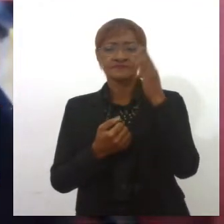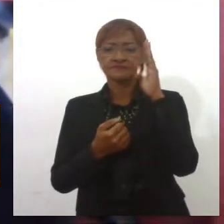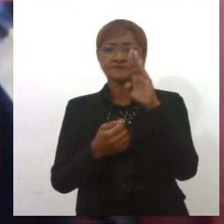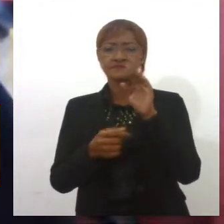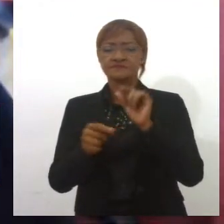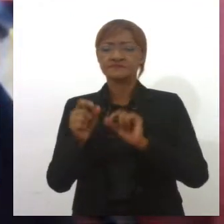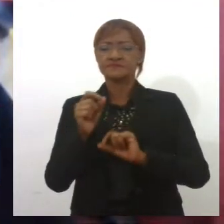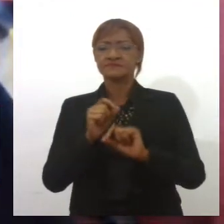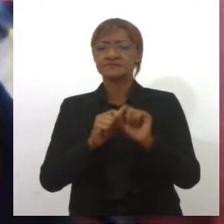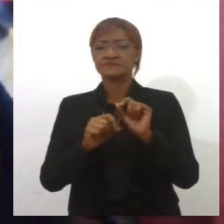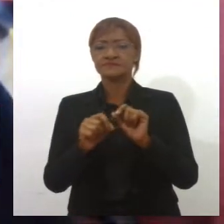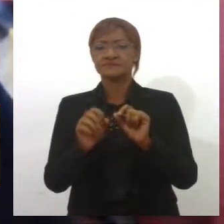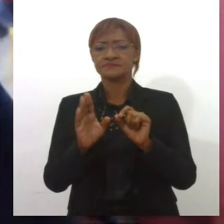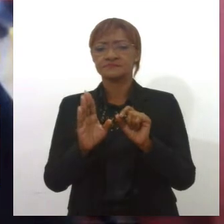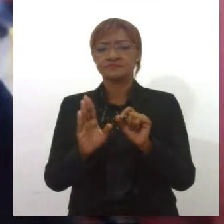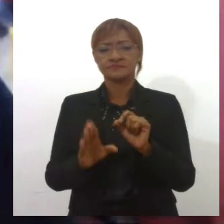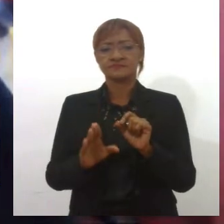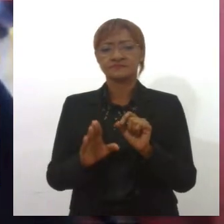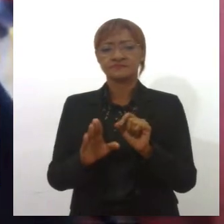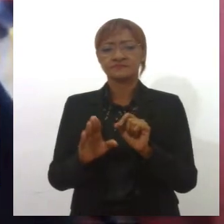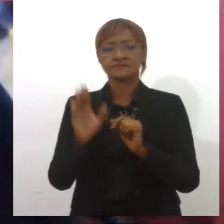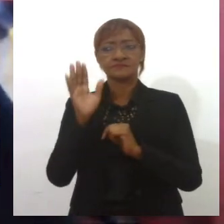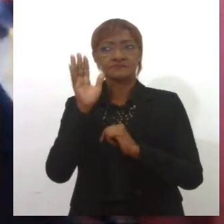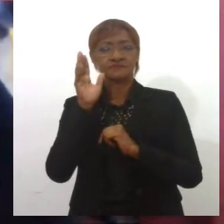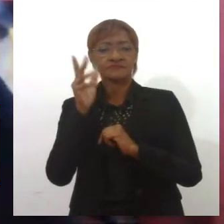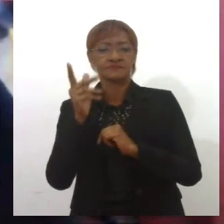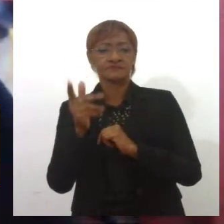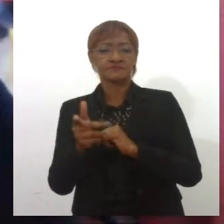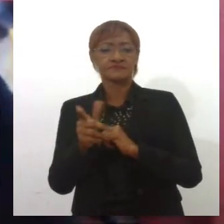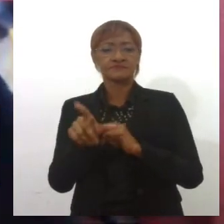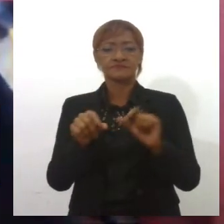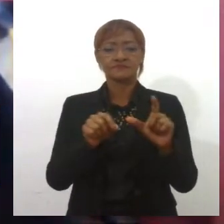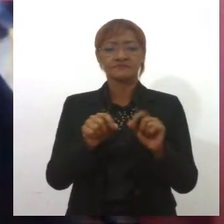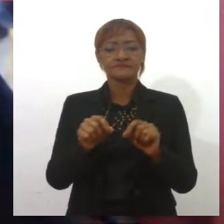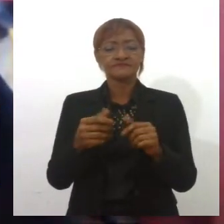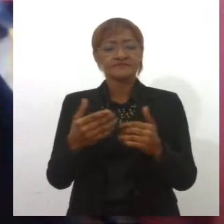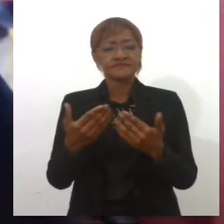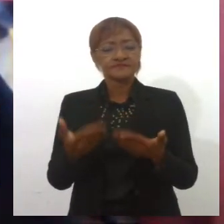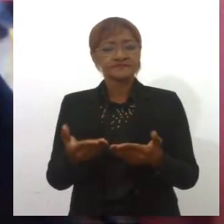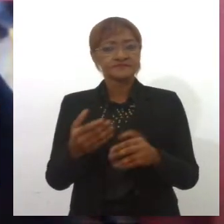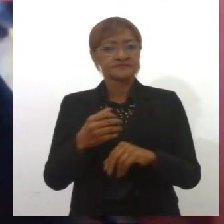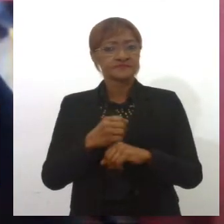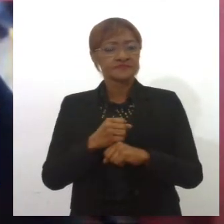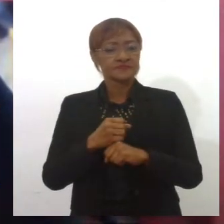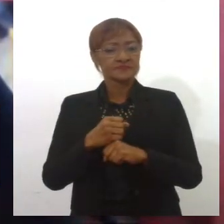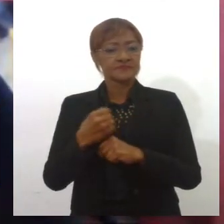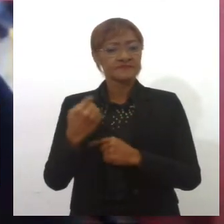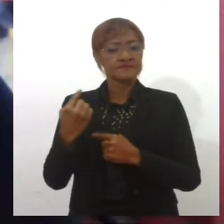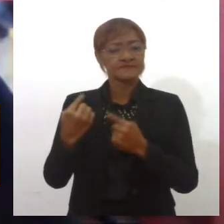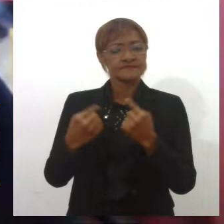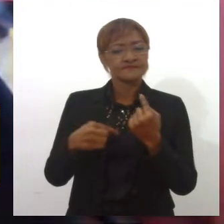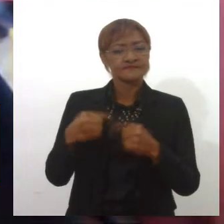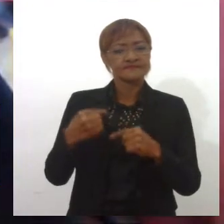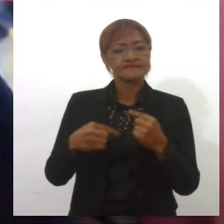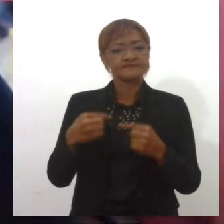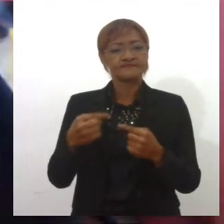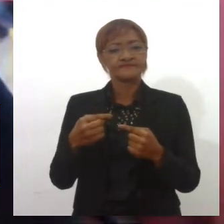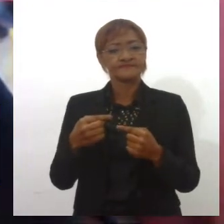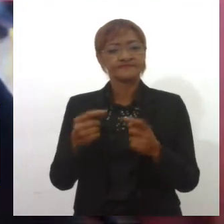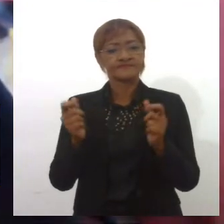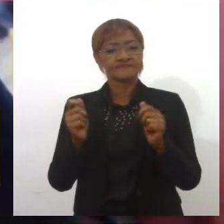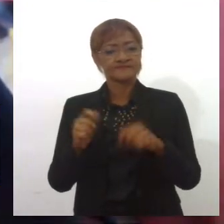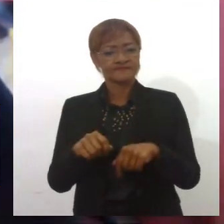para o legislativo, para a tomada de decisões, né, para esse debate e para a construção, né, de leis que façam